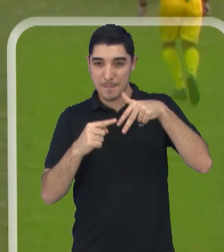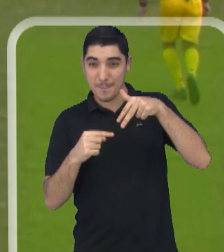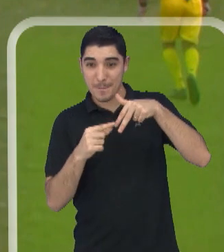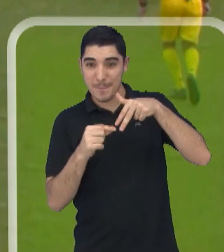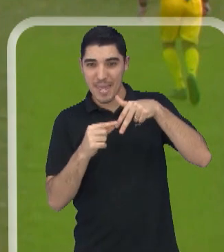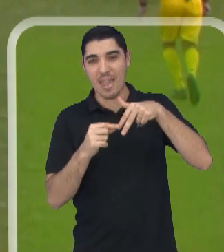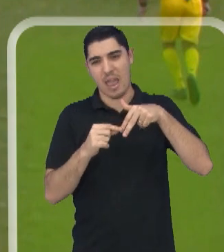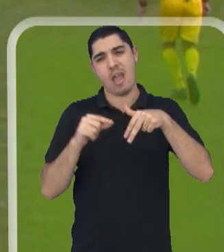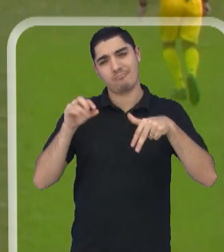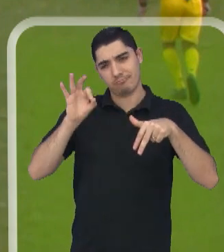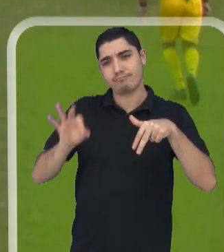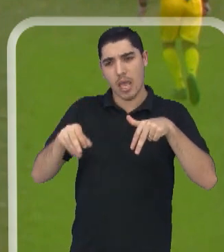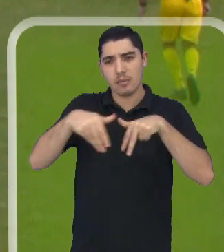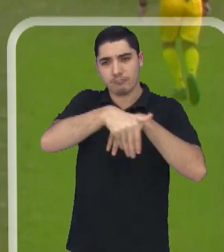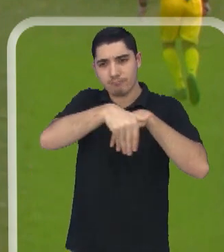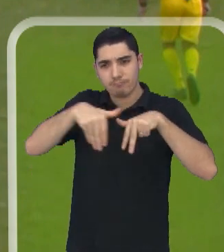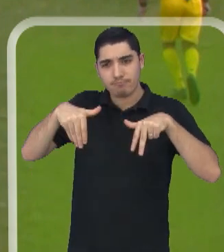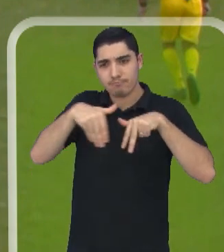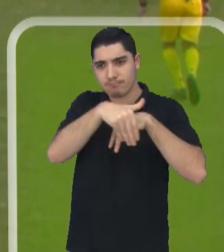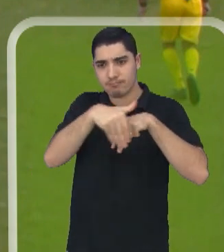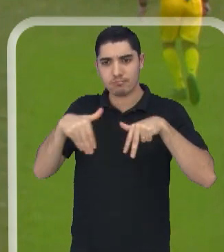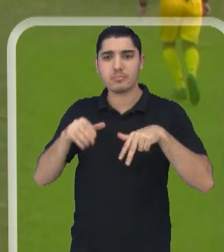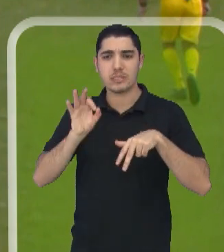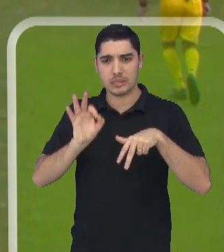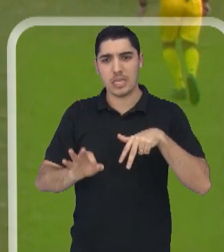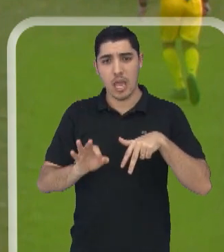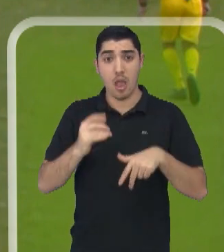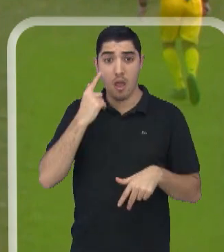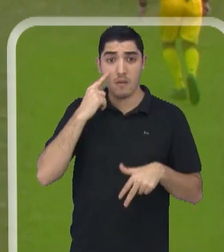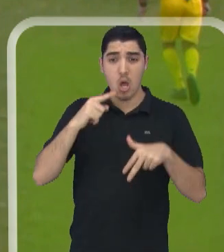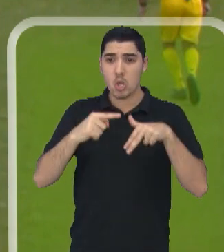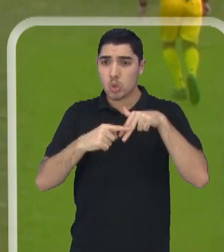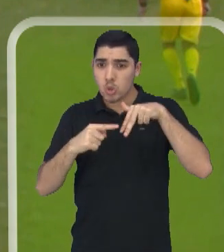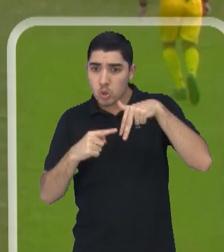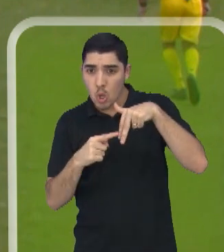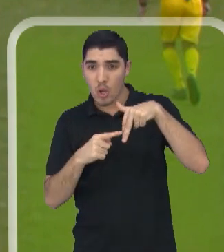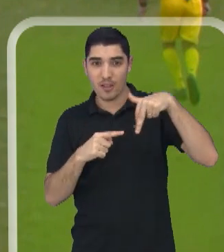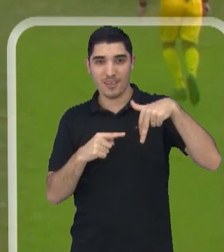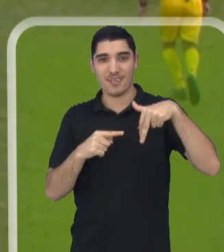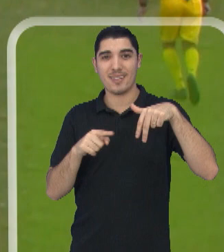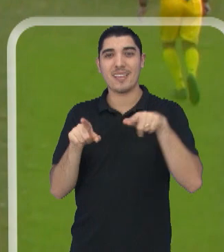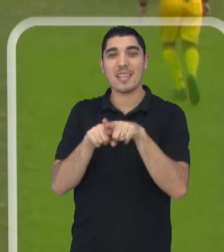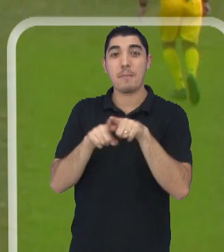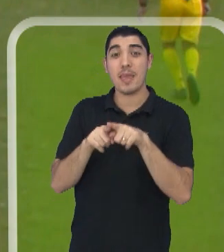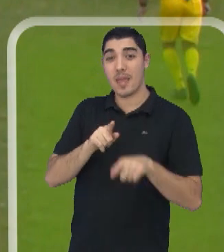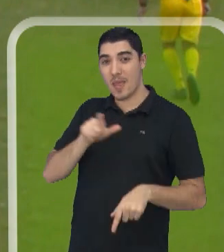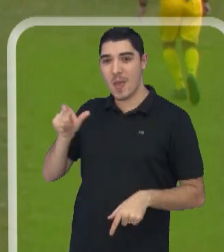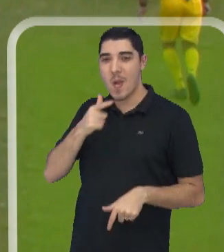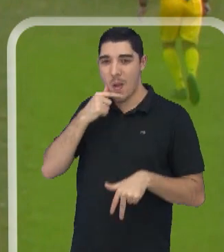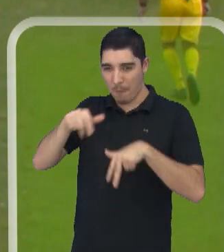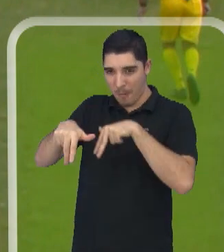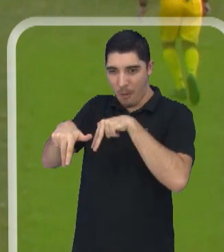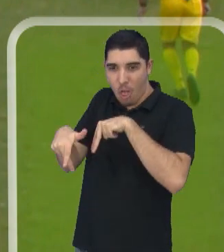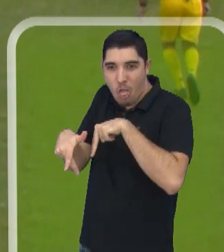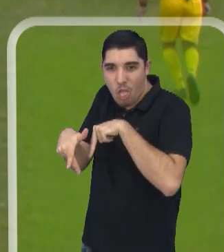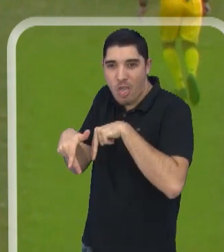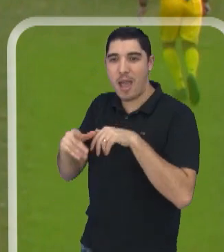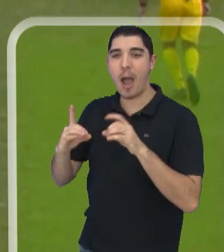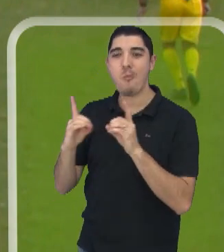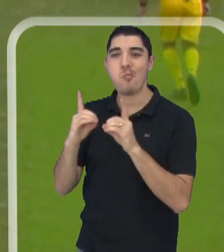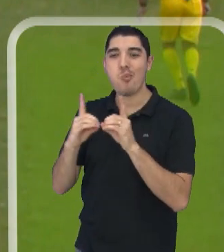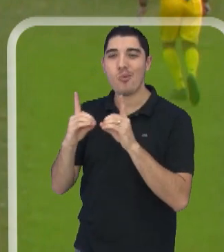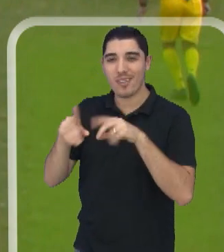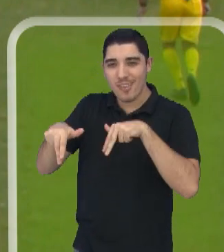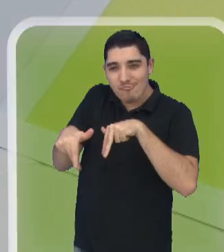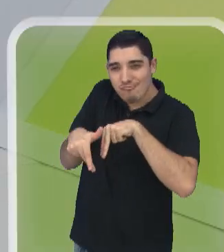Bruno? Acho que não tem dúvida, tá impedido mesmo o Barcos. Acho que os dois pés do Barcos estão impedidos. Tem o bumbum do marcador ali, que veio para trás, mas o Barcos tá meio